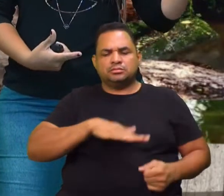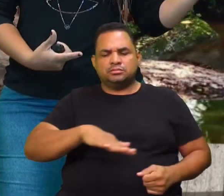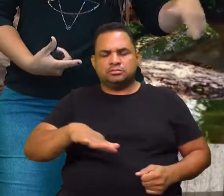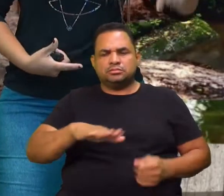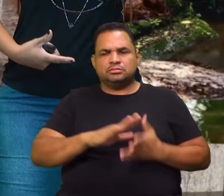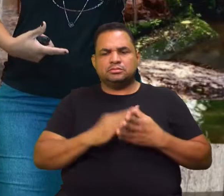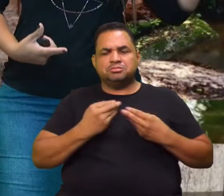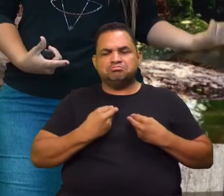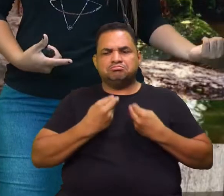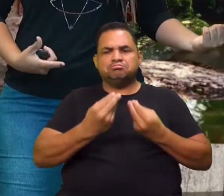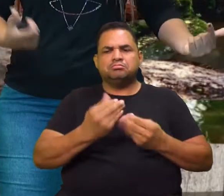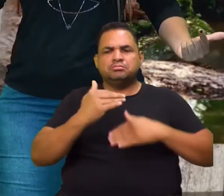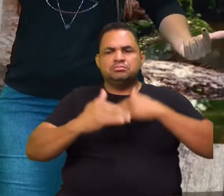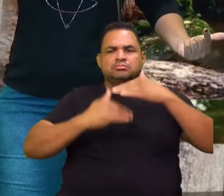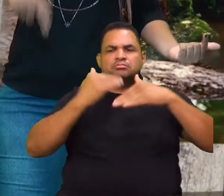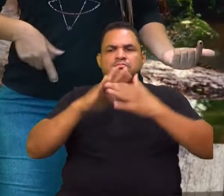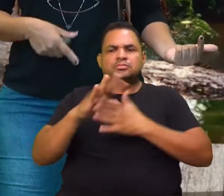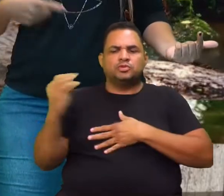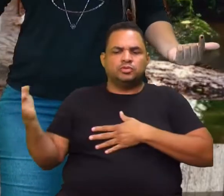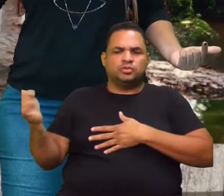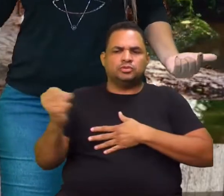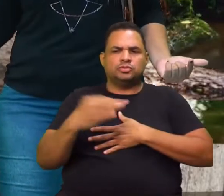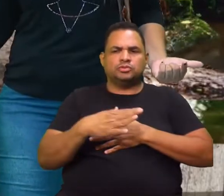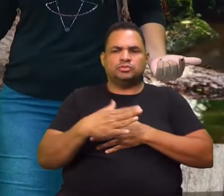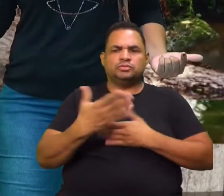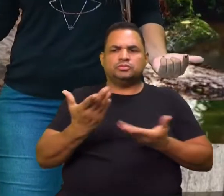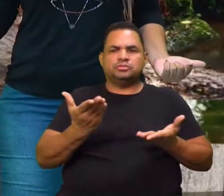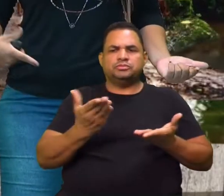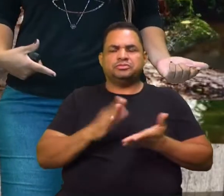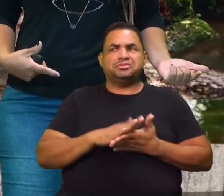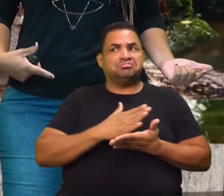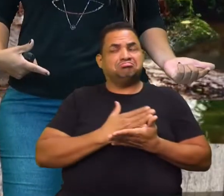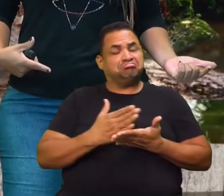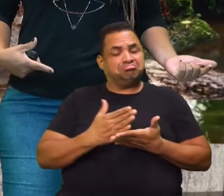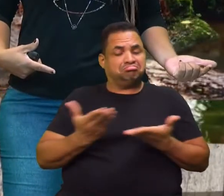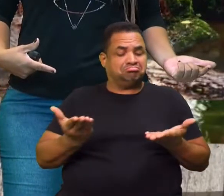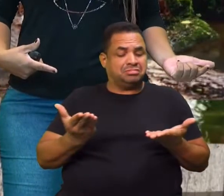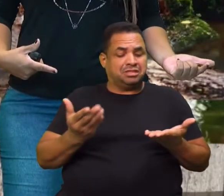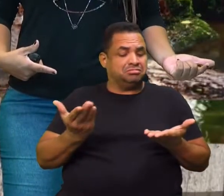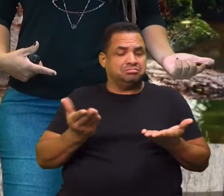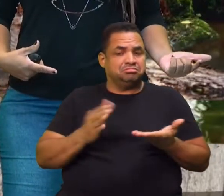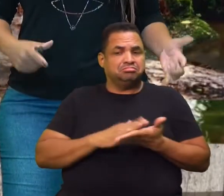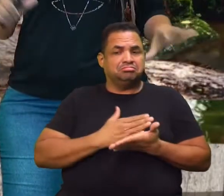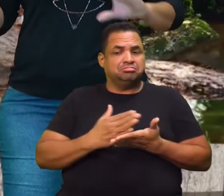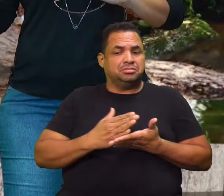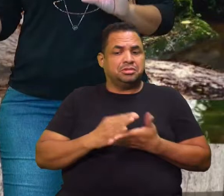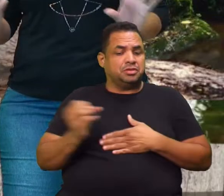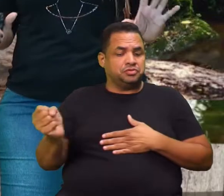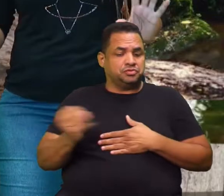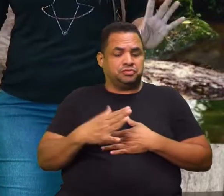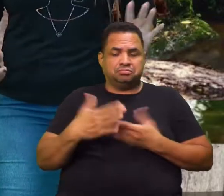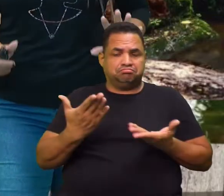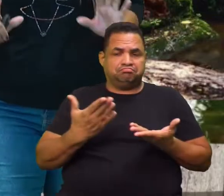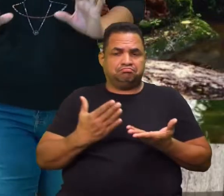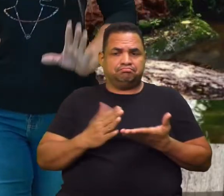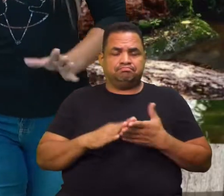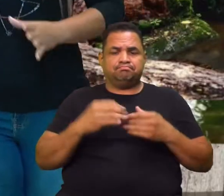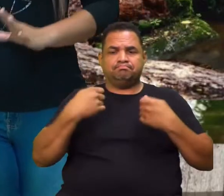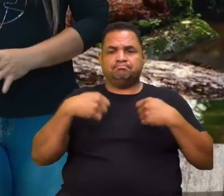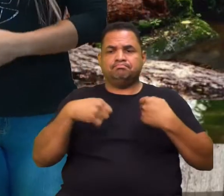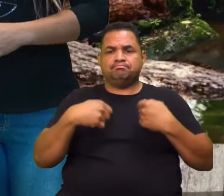crescimento e desenvolvimento desse novo ser, sendo que você ainda está em desenvolvimento também, né? Então, a gente tem que